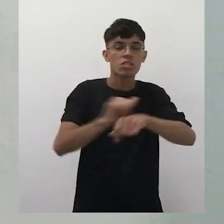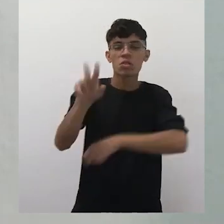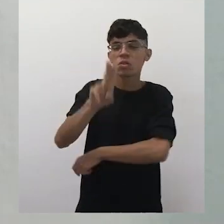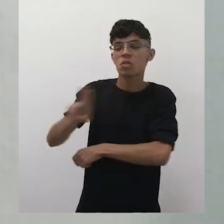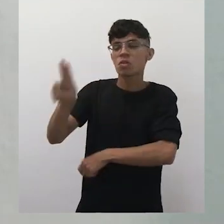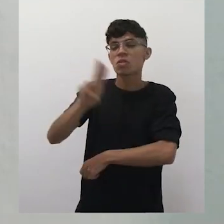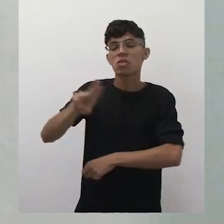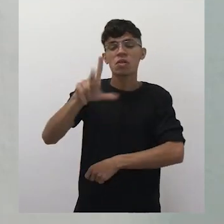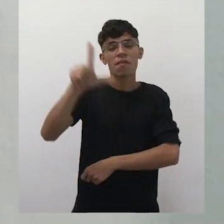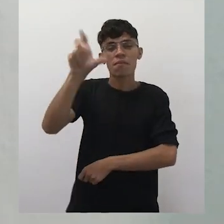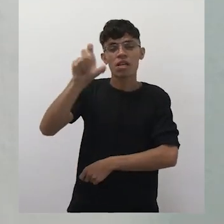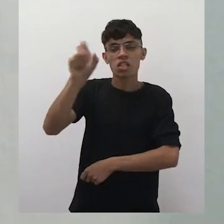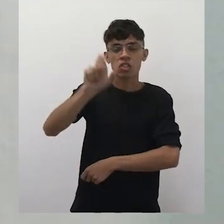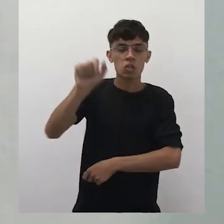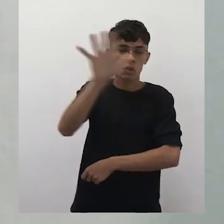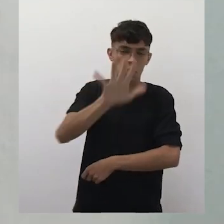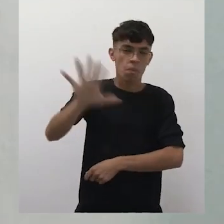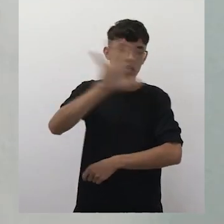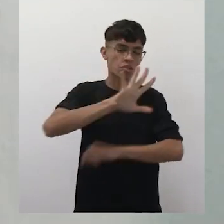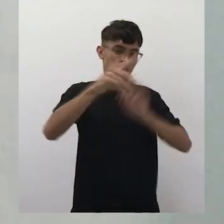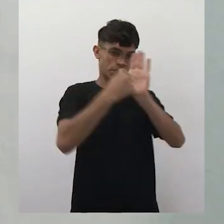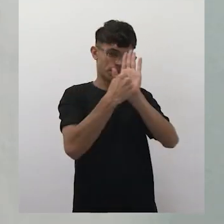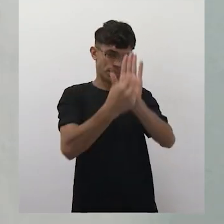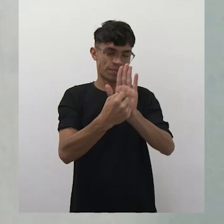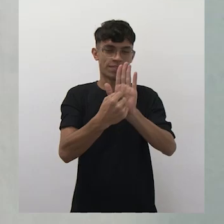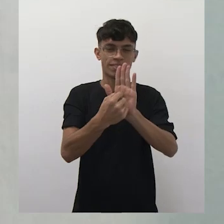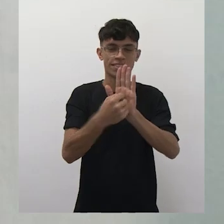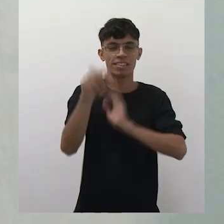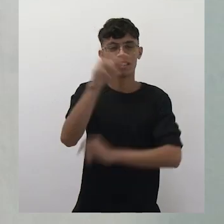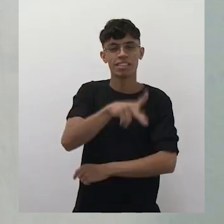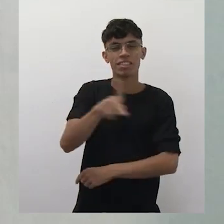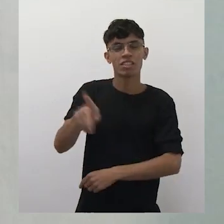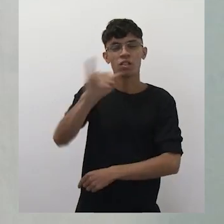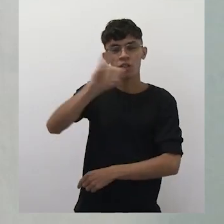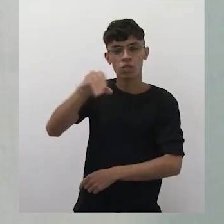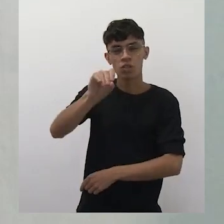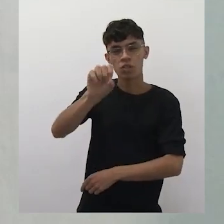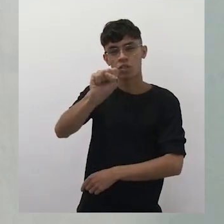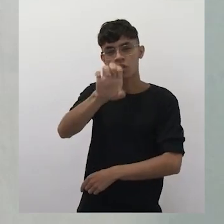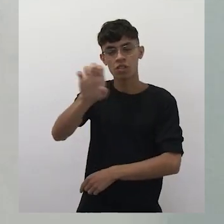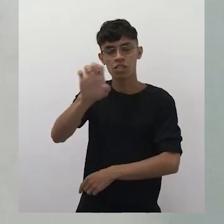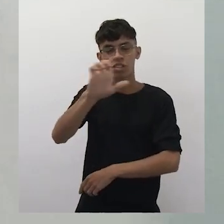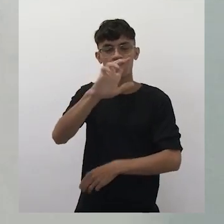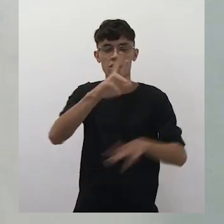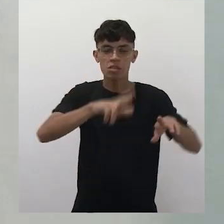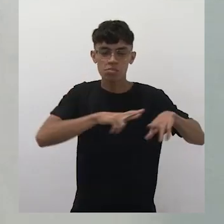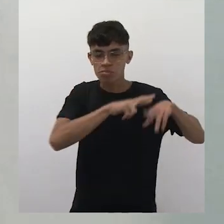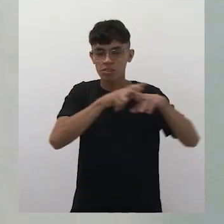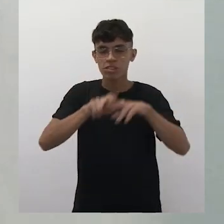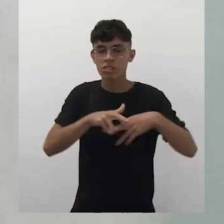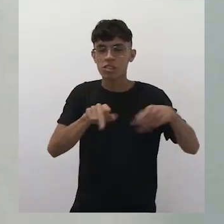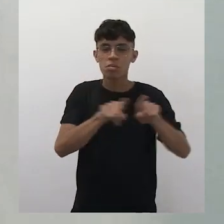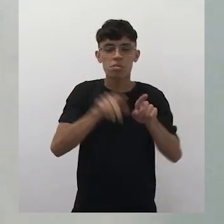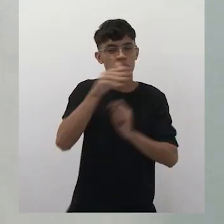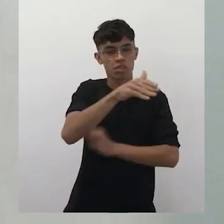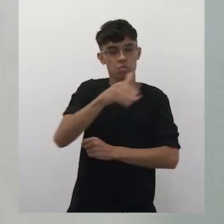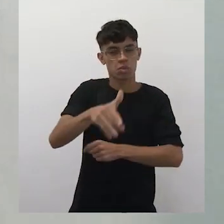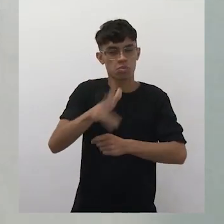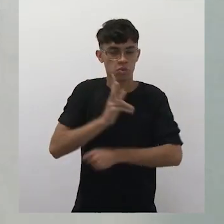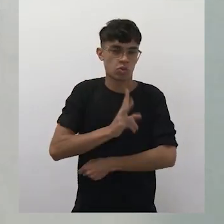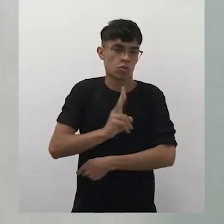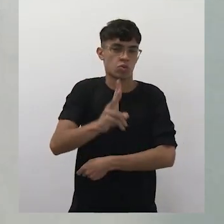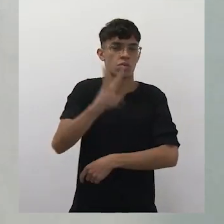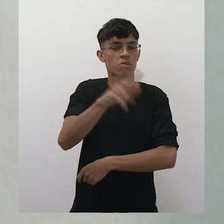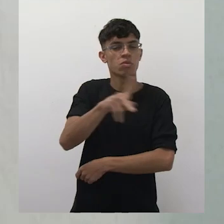de fotos e imagens. Professor José Carlos, revisão e busca ativa.